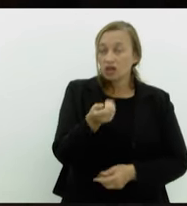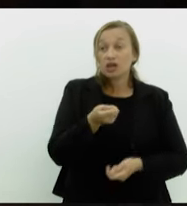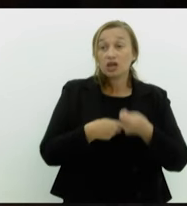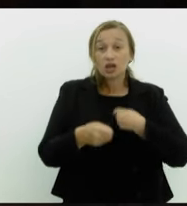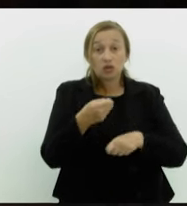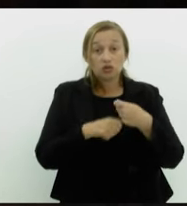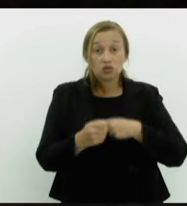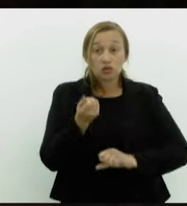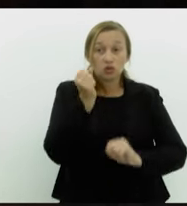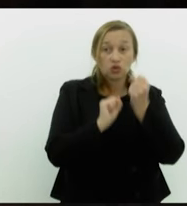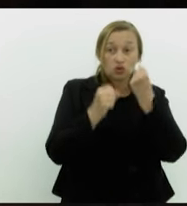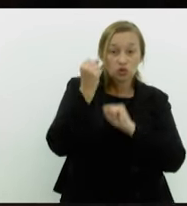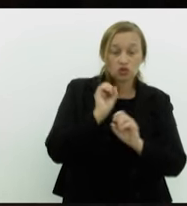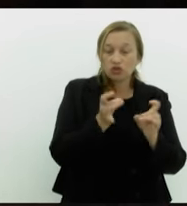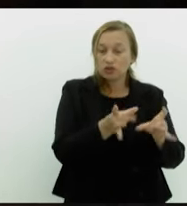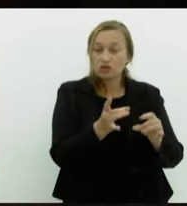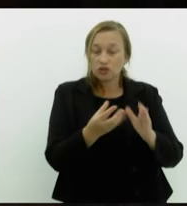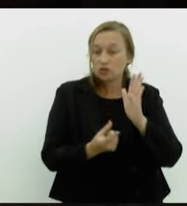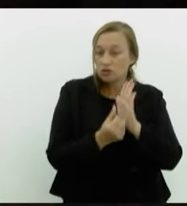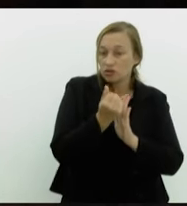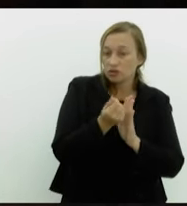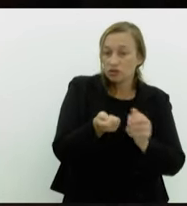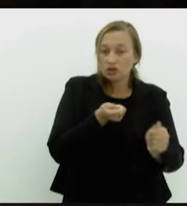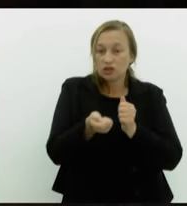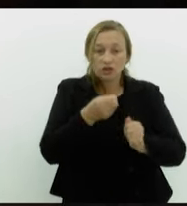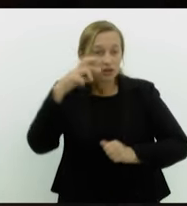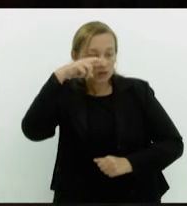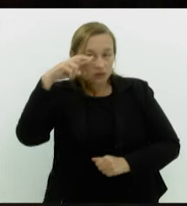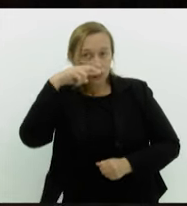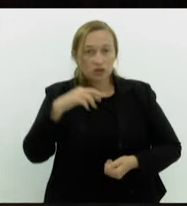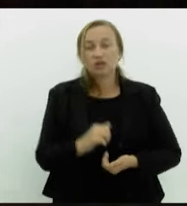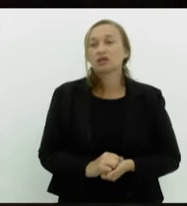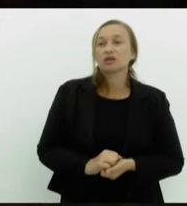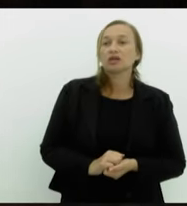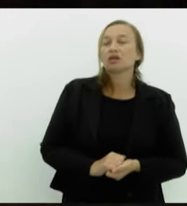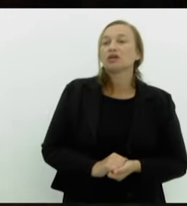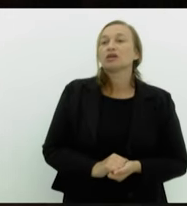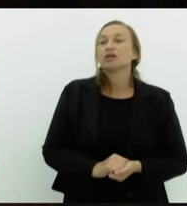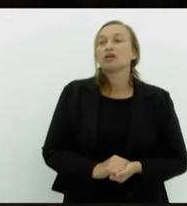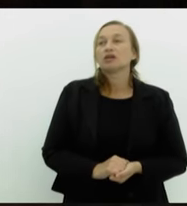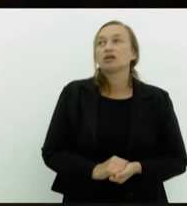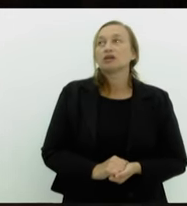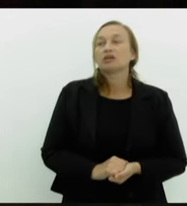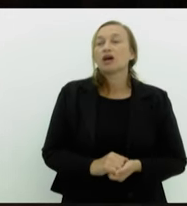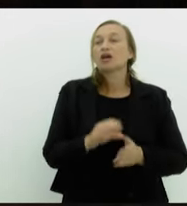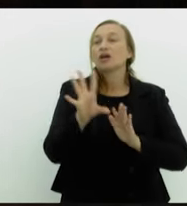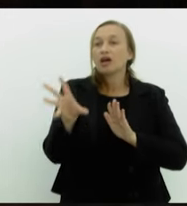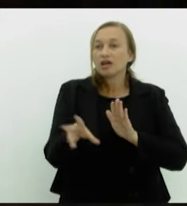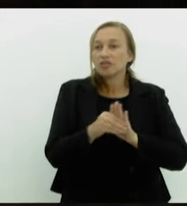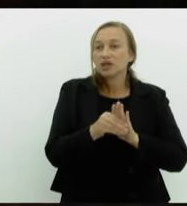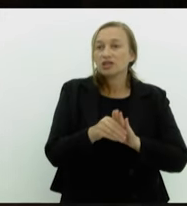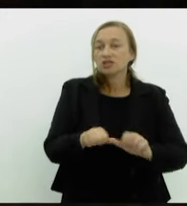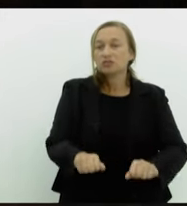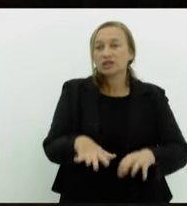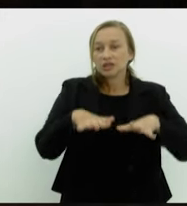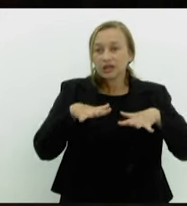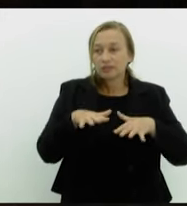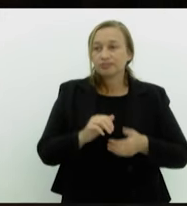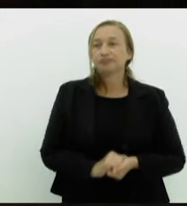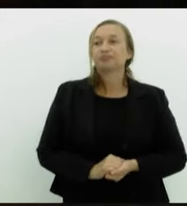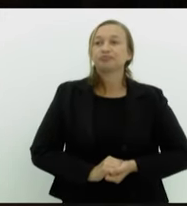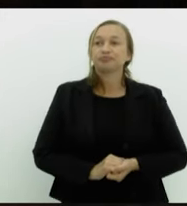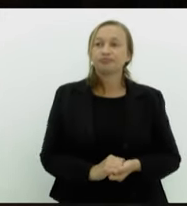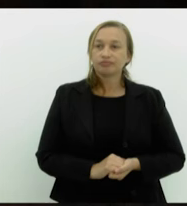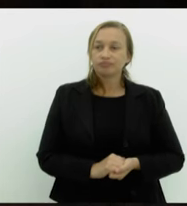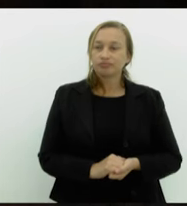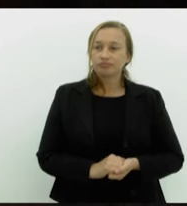Economia, Indústria e Comércio, de Orçamento, Finanças, Fiscalização Financeira e Controles, a emendas de plenário.